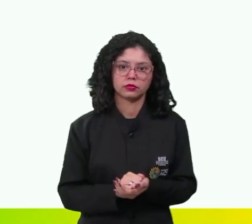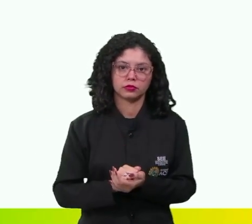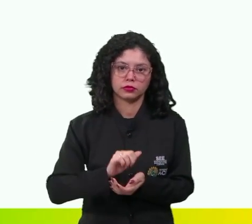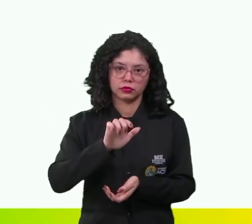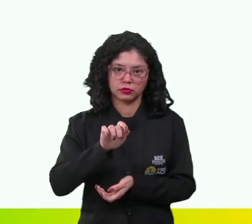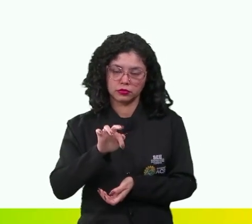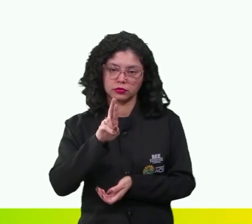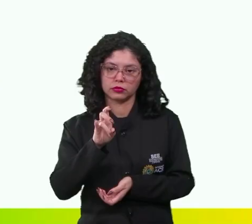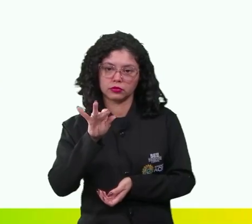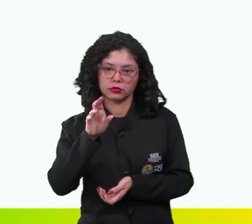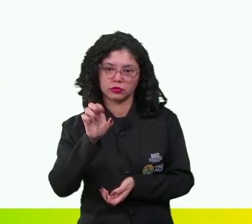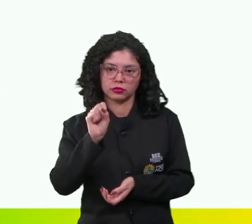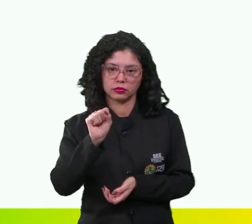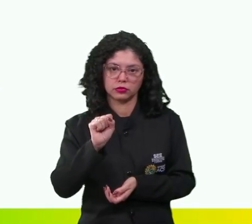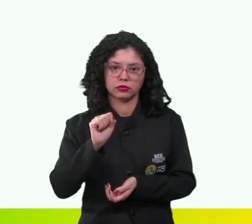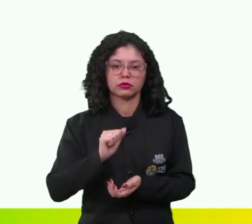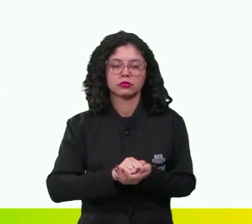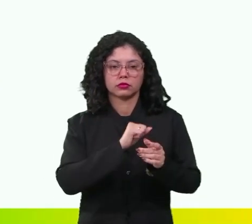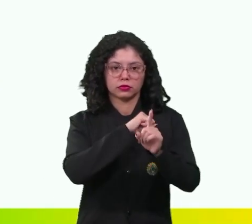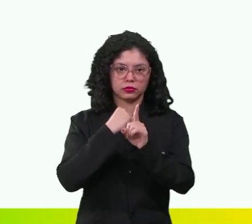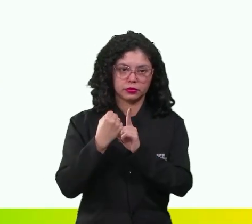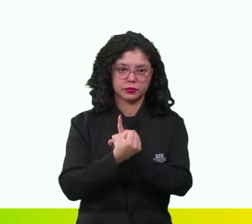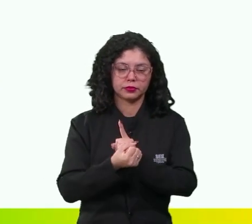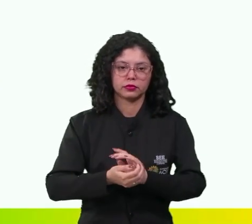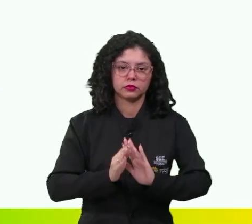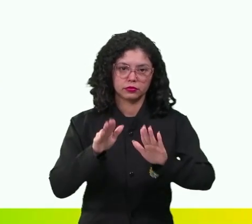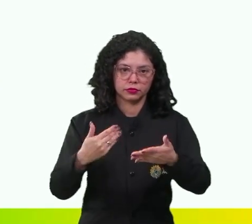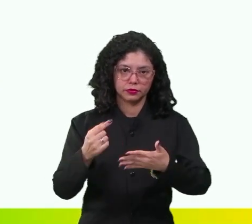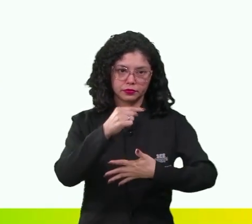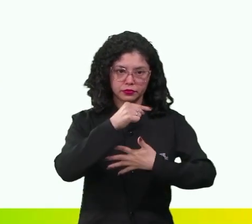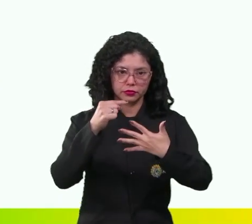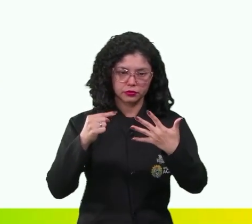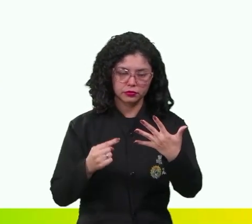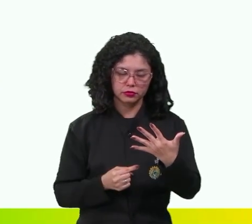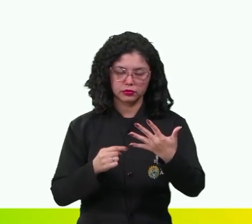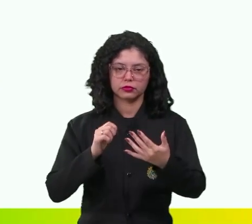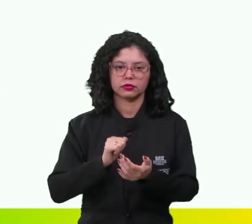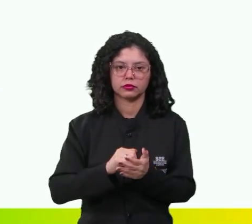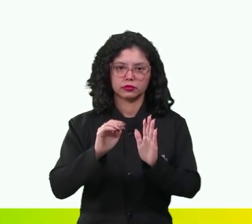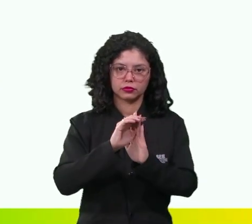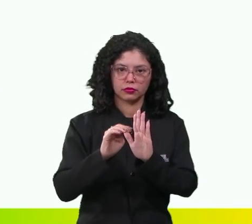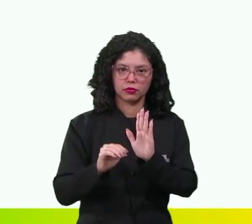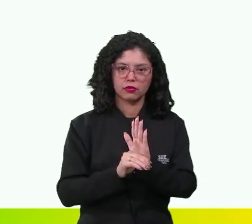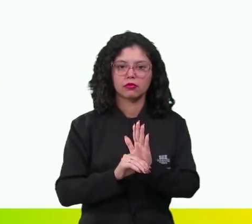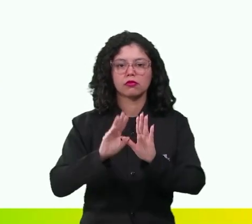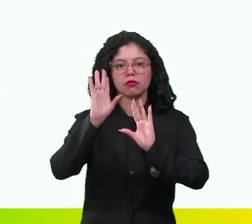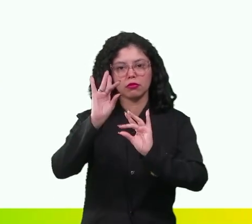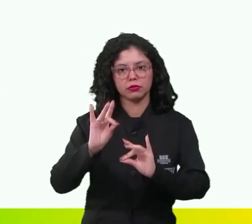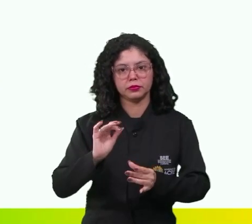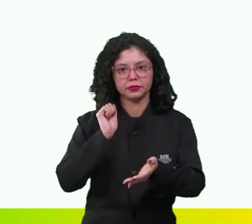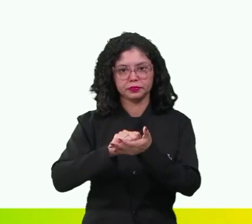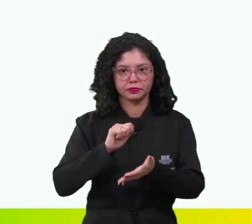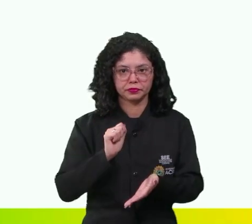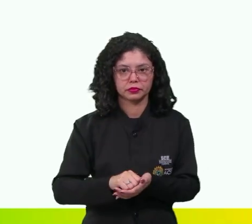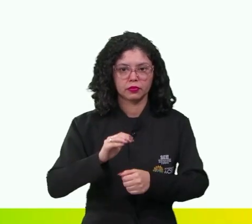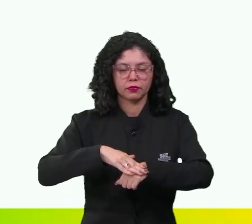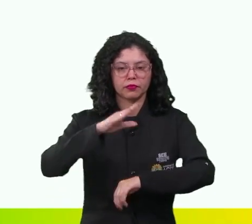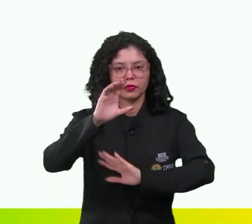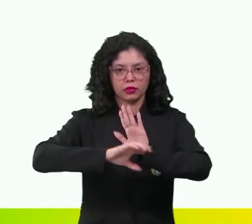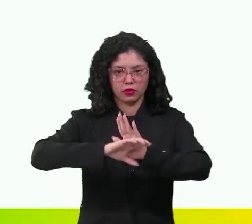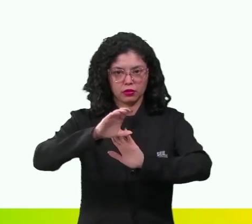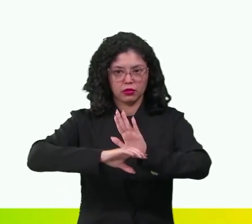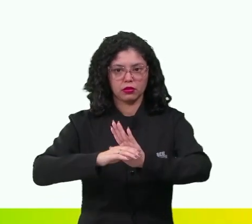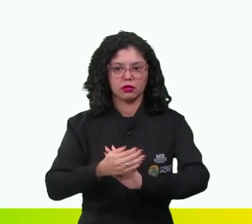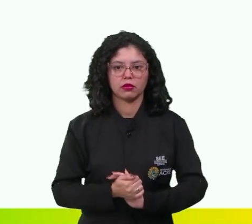a equidade social. Qual das alternativas abaixo descreve de forma mais